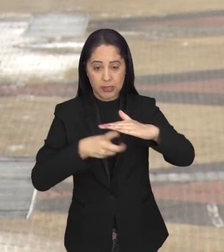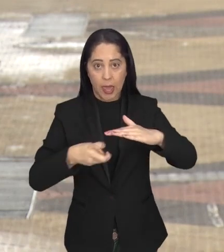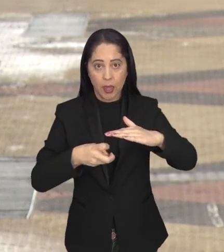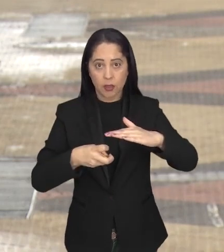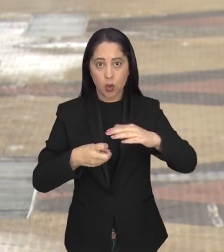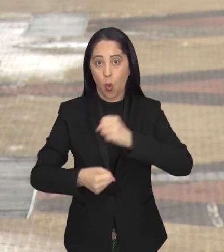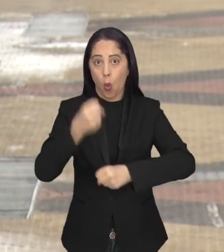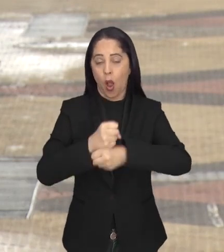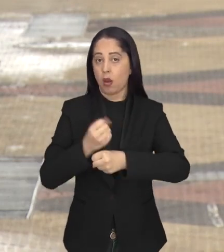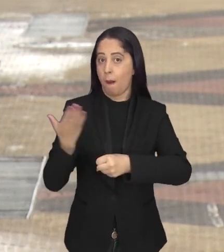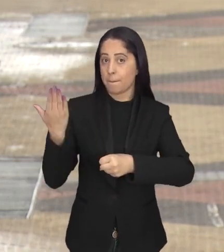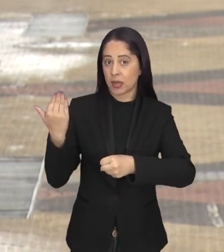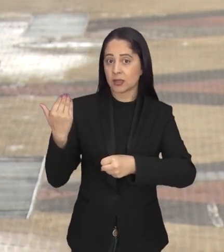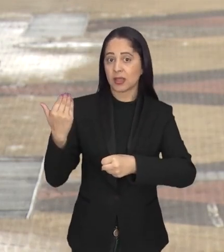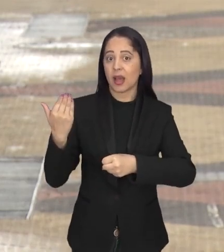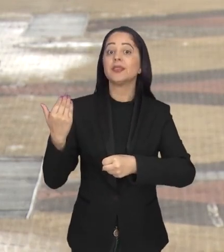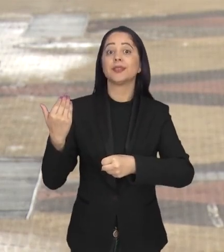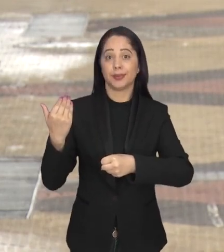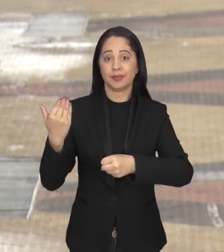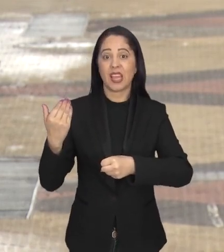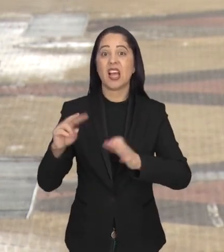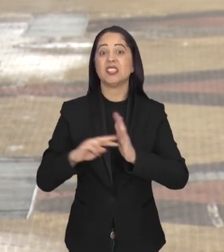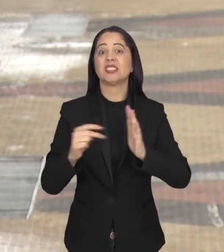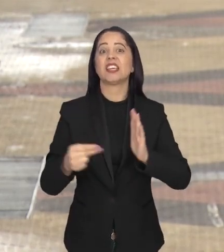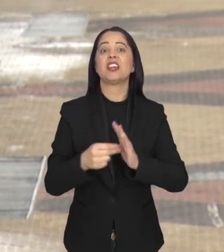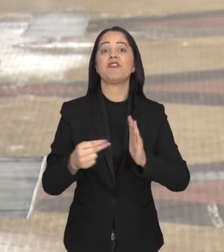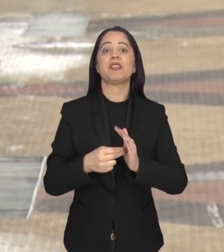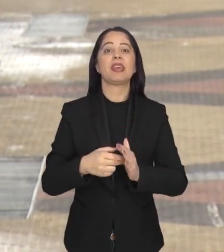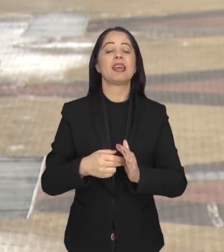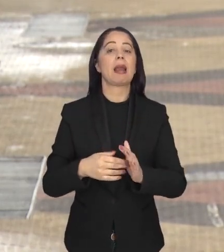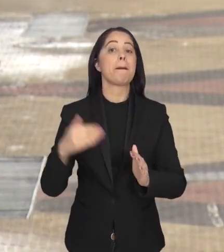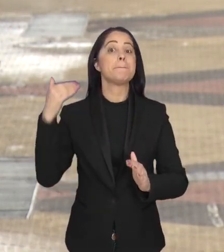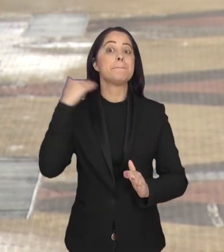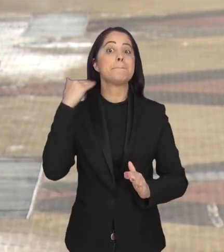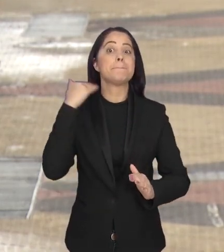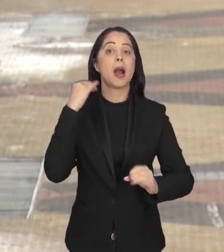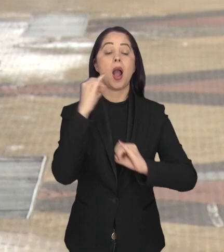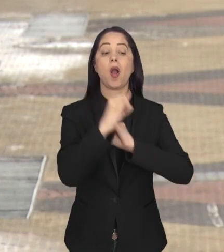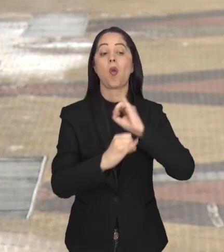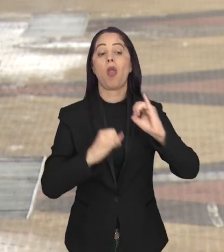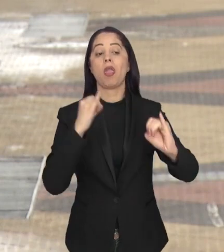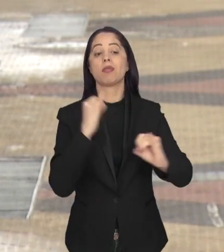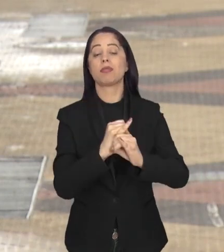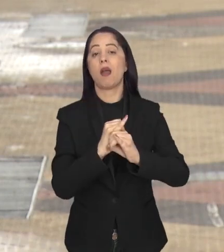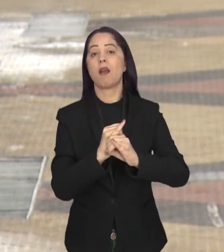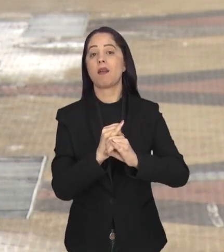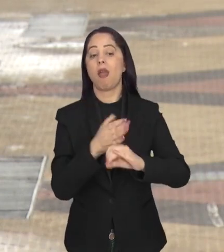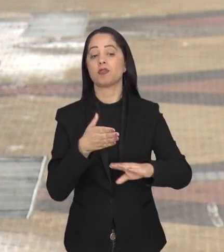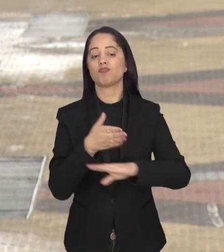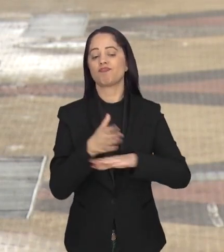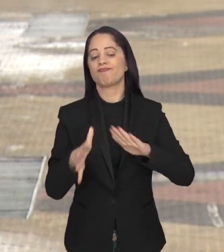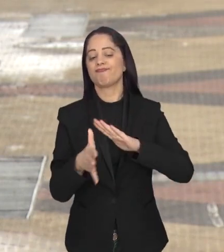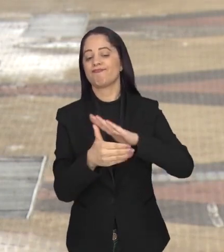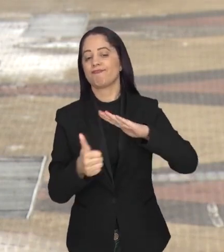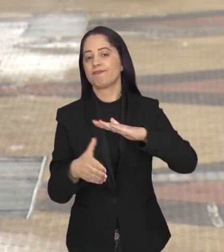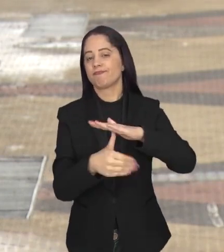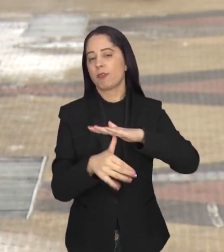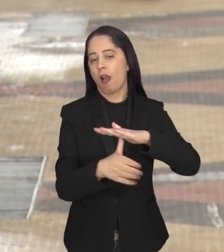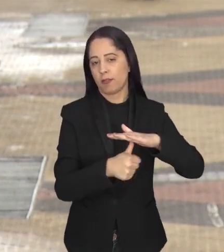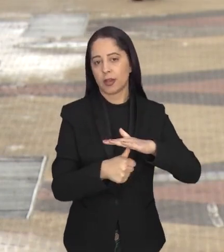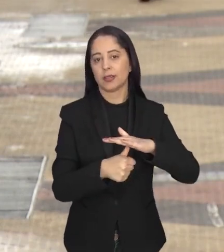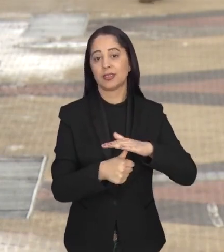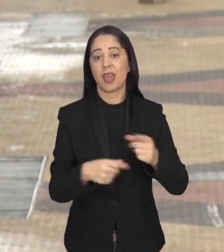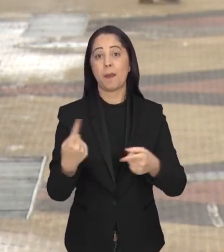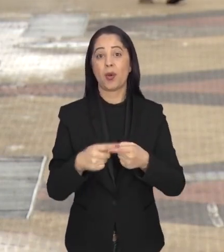72% das fraudes registradas no ano passado envolveram o roubo de contas digitais no país. E a maior parte delas que